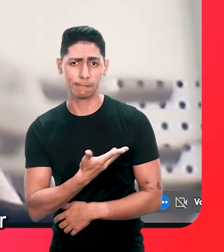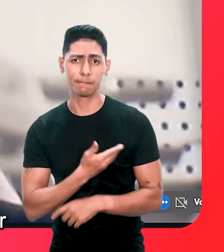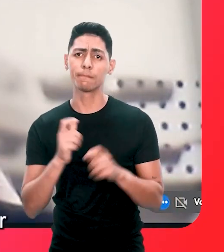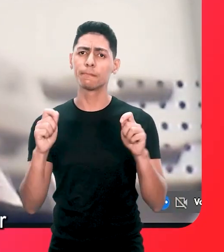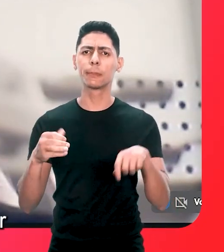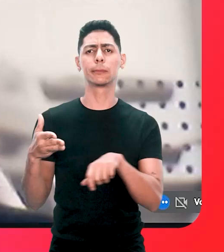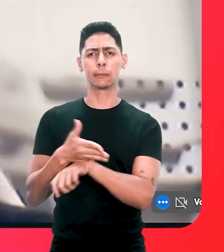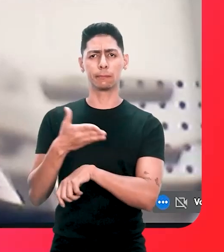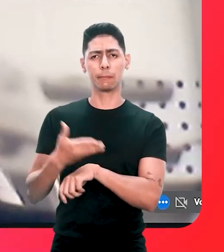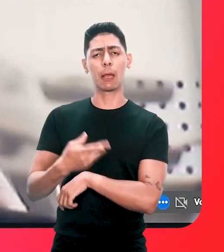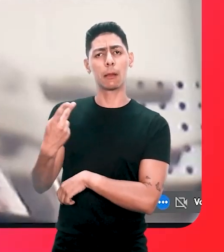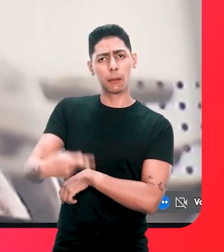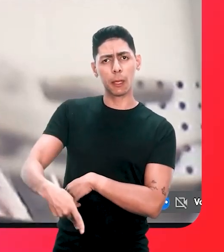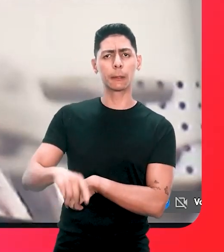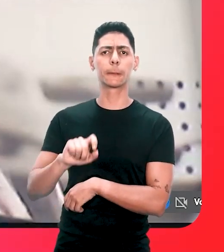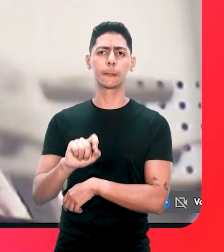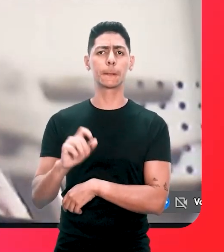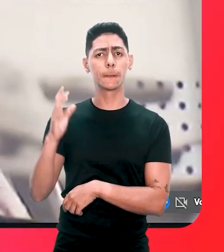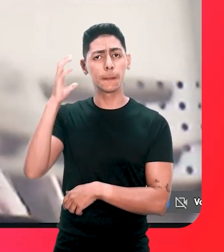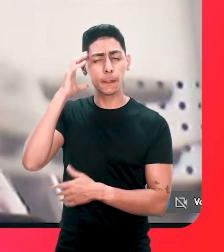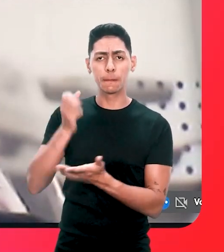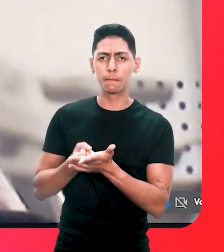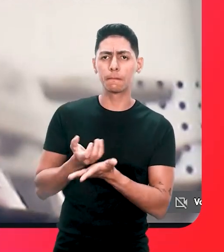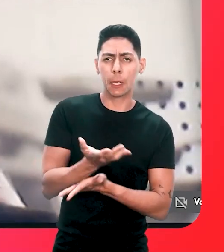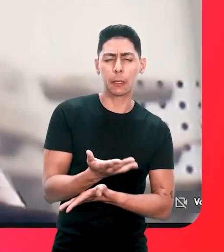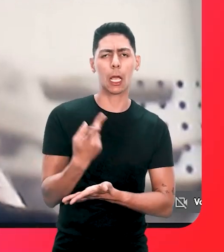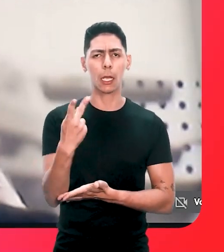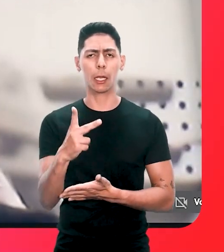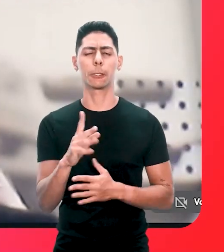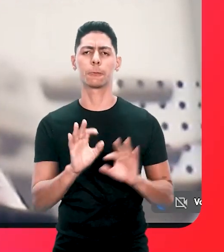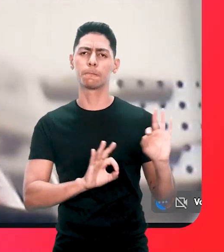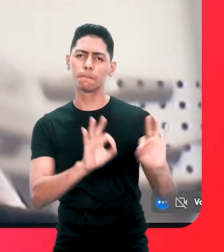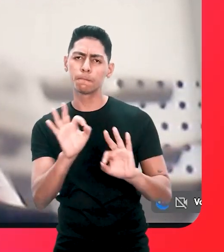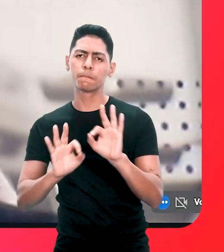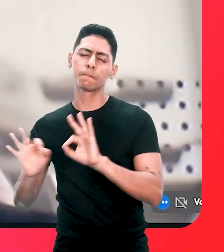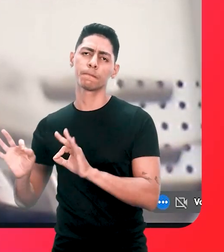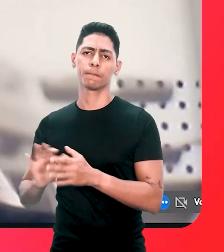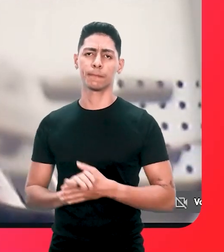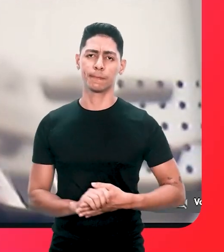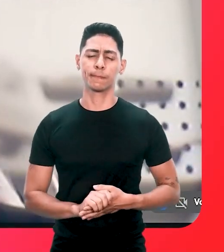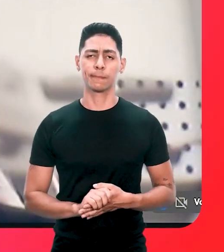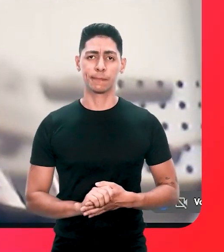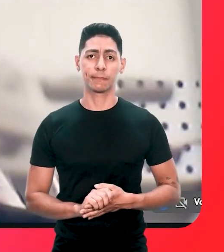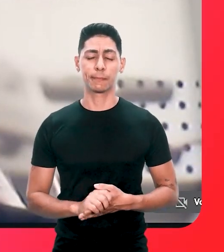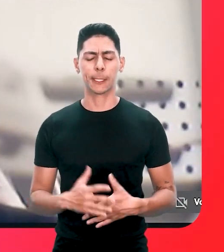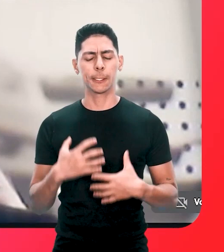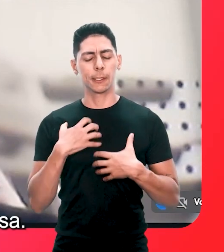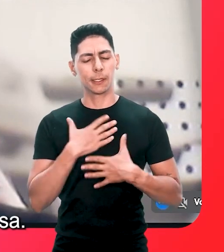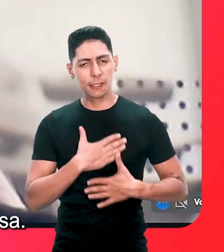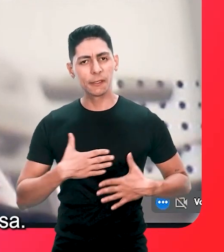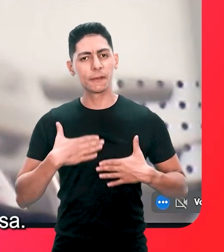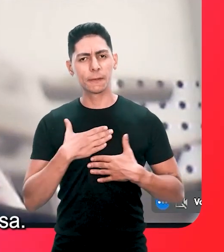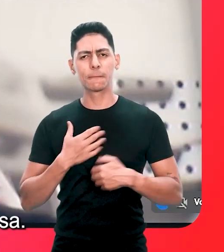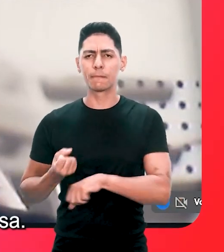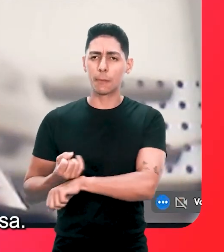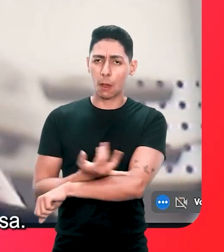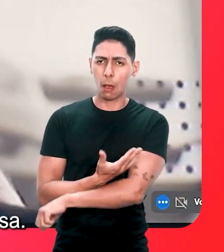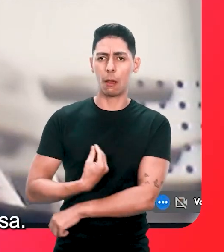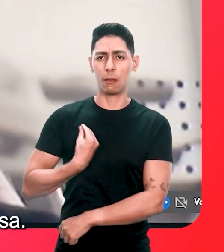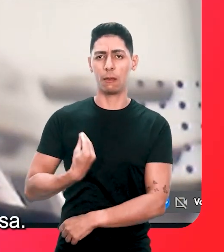poder participar desse teu programa. É uma satisfação muito grande estar aqui